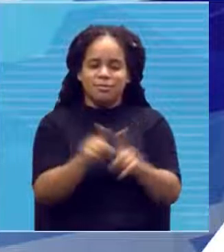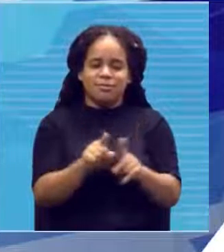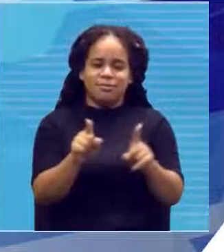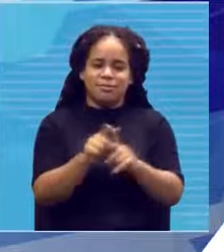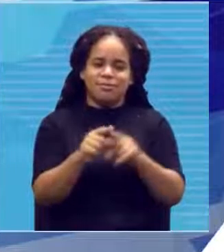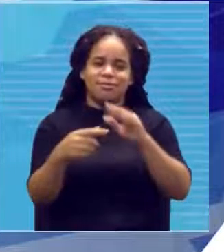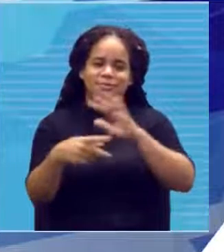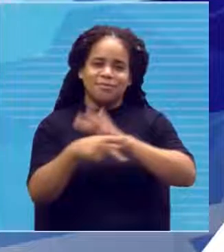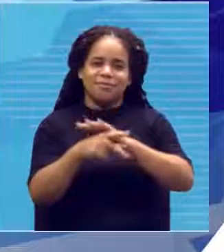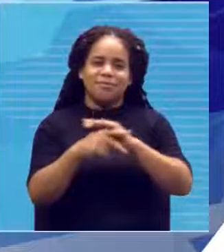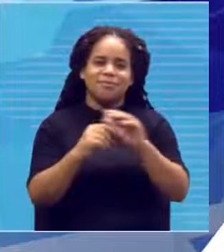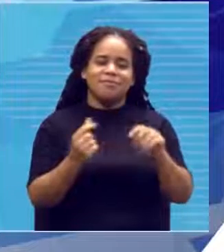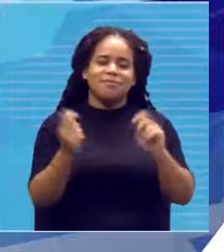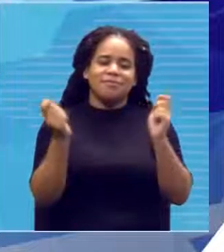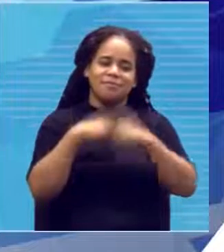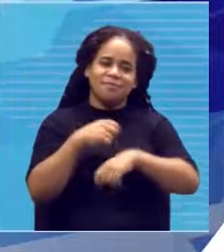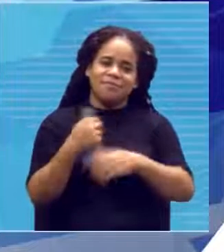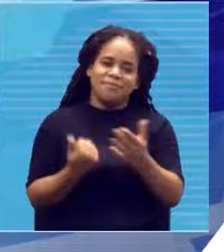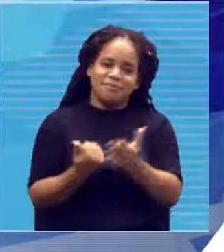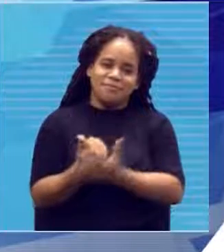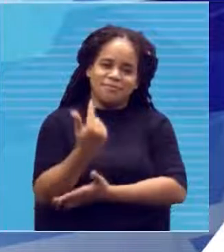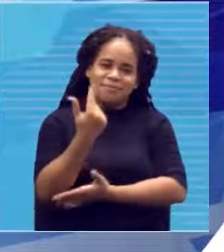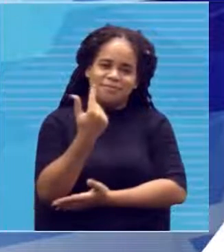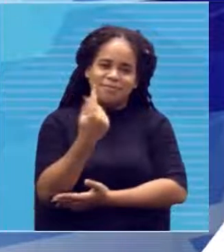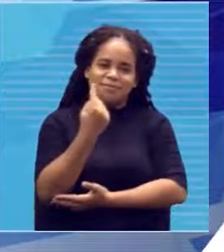né show de bola